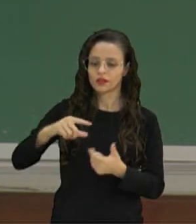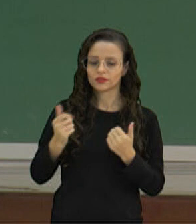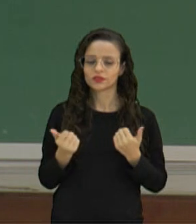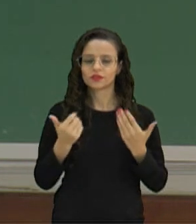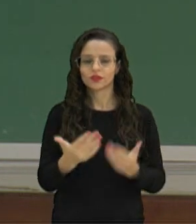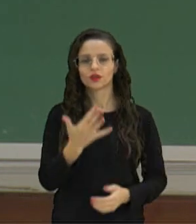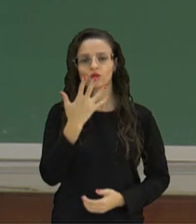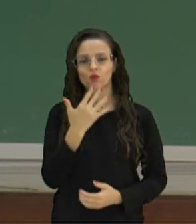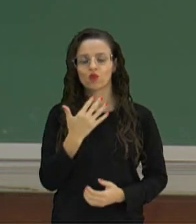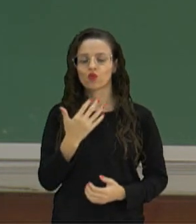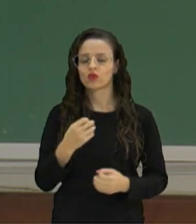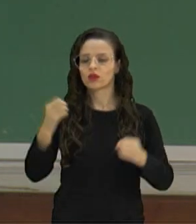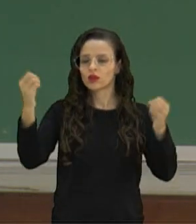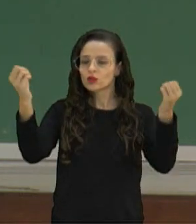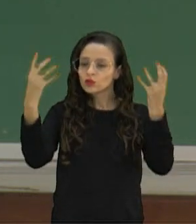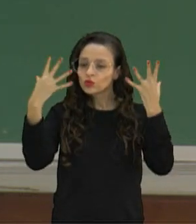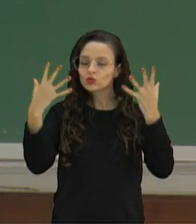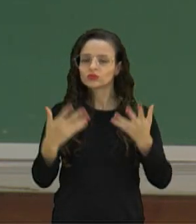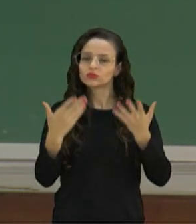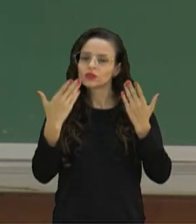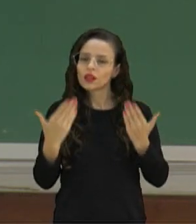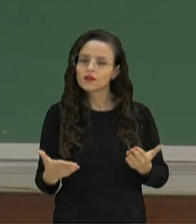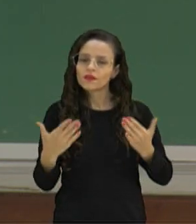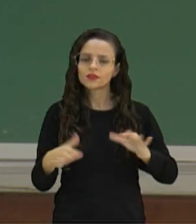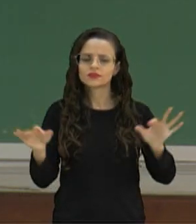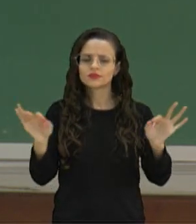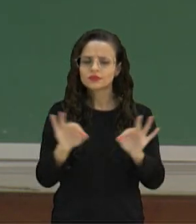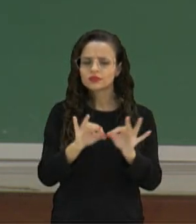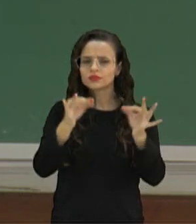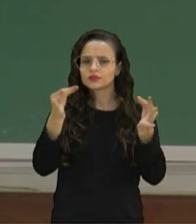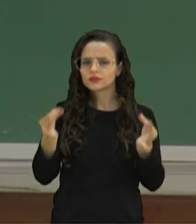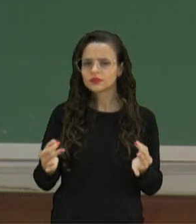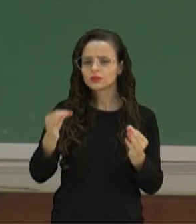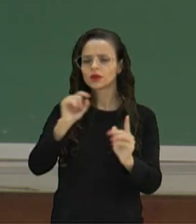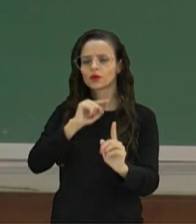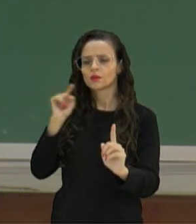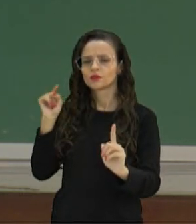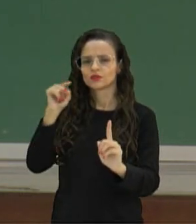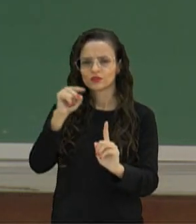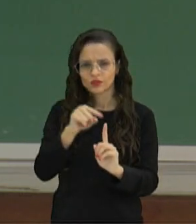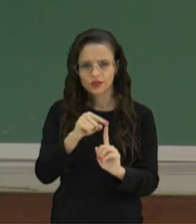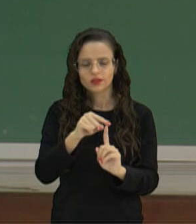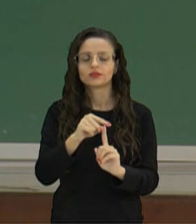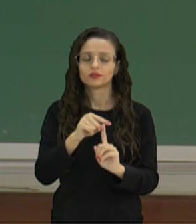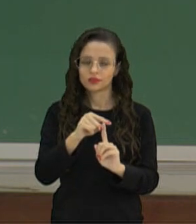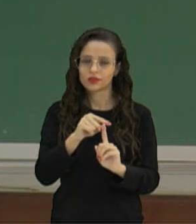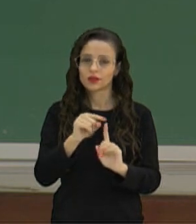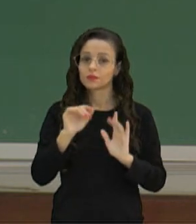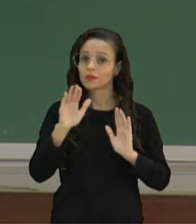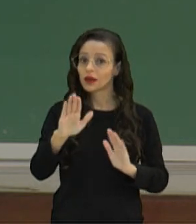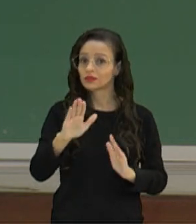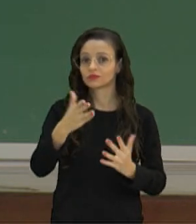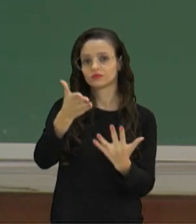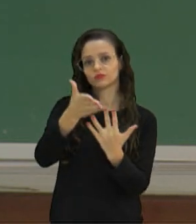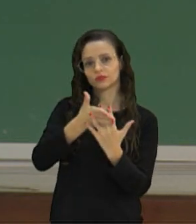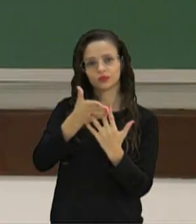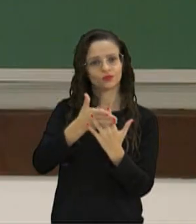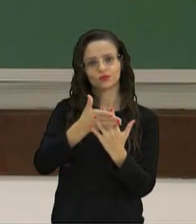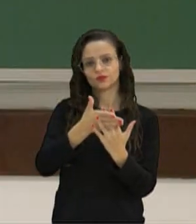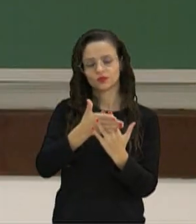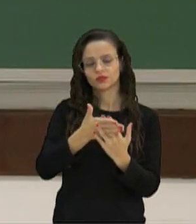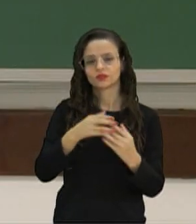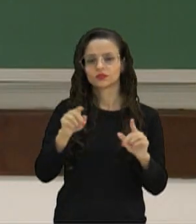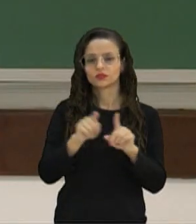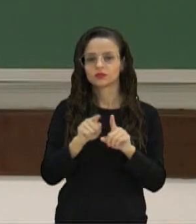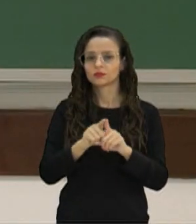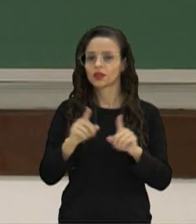cores, luz, leveza, a simplicidade, a objetividade, né? Já o barroco, ele vai muitas